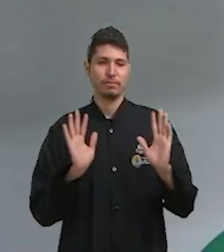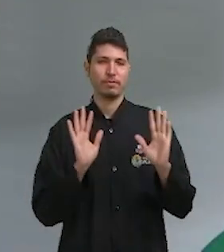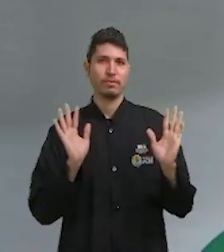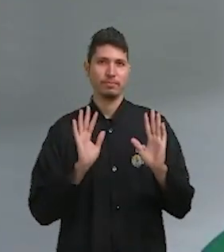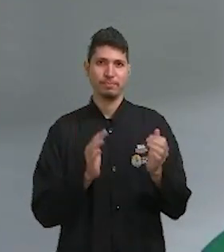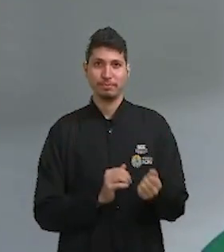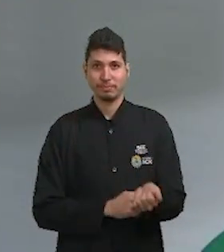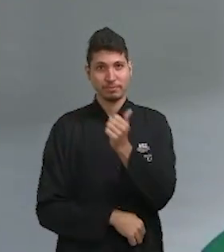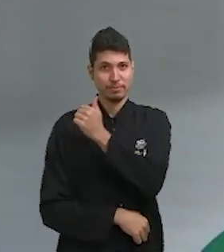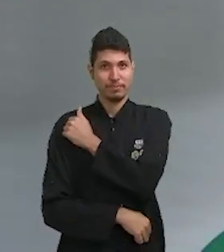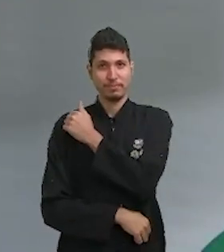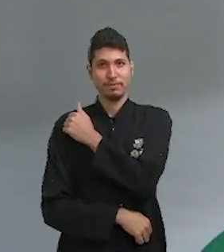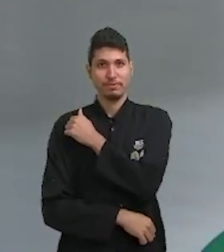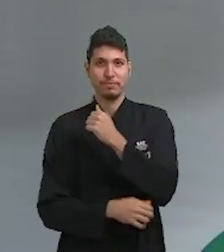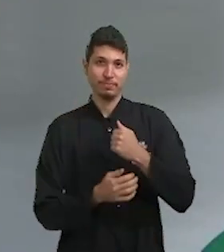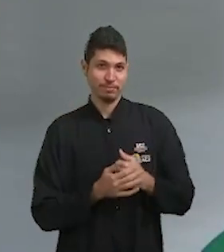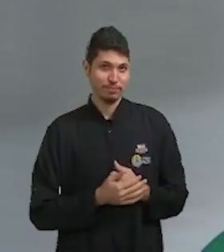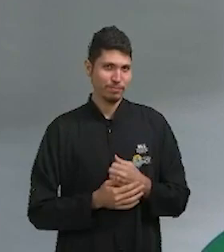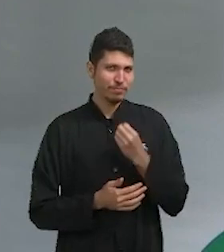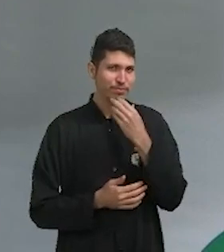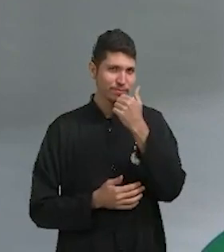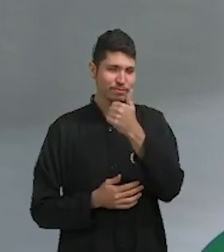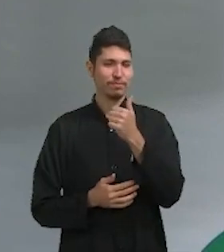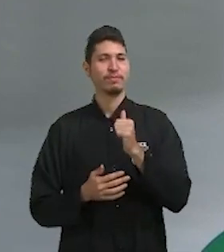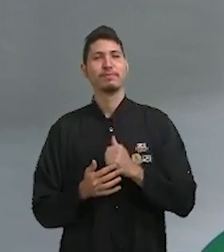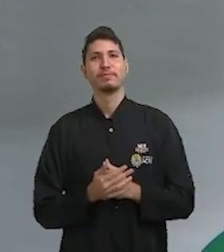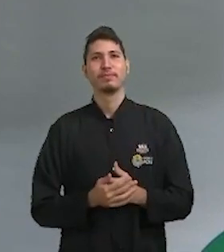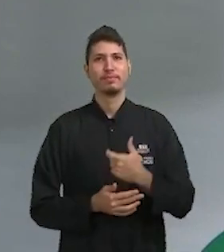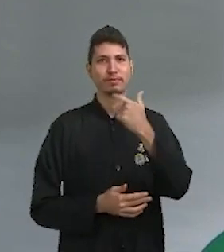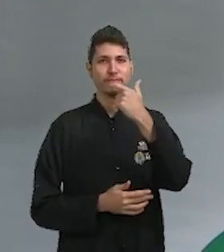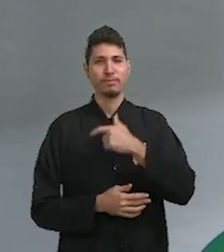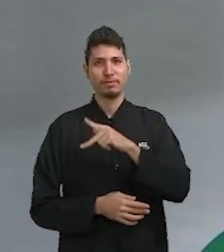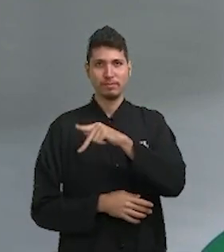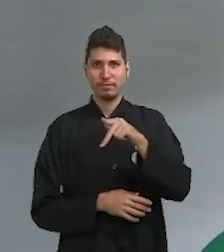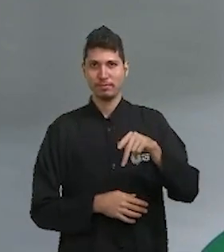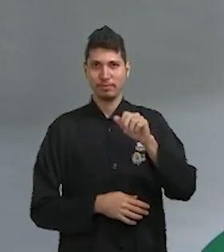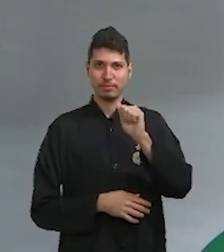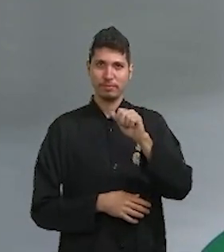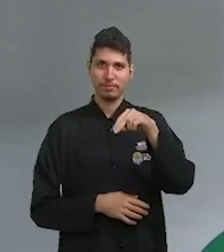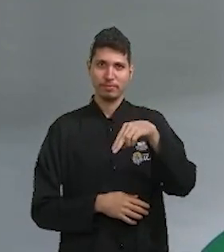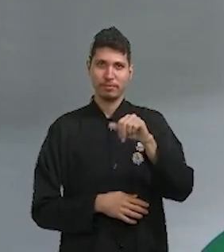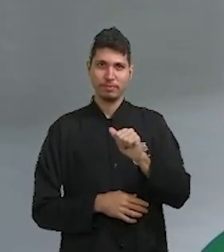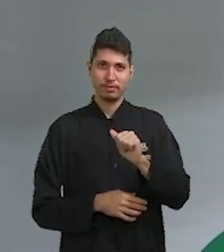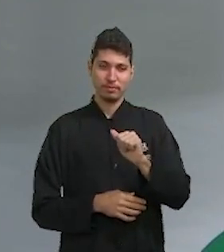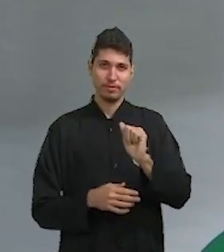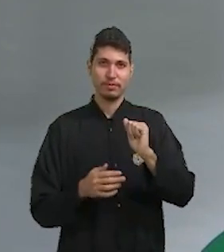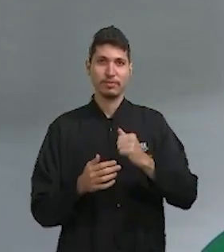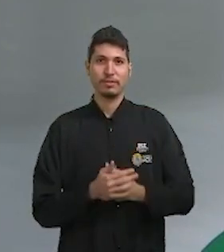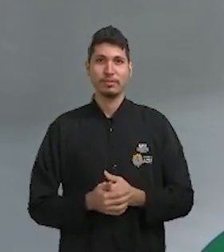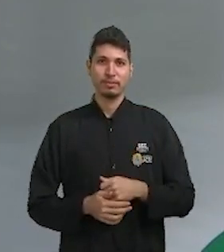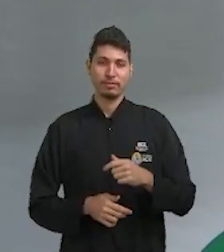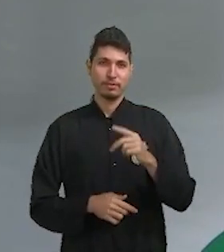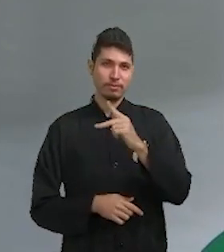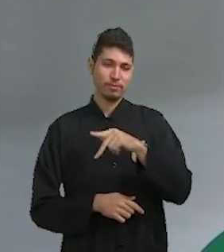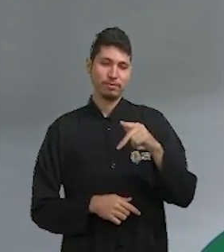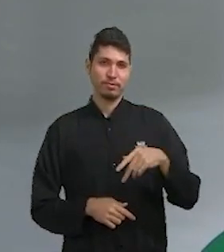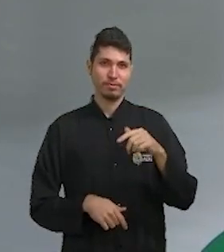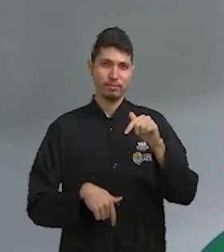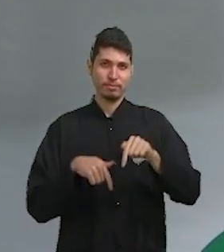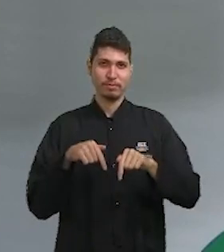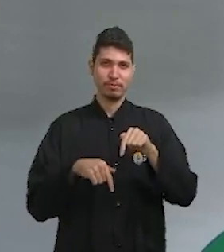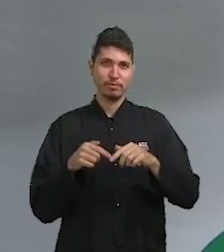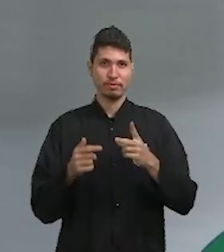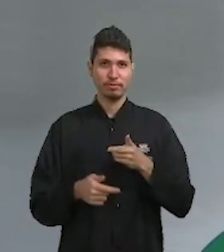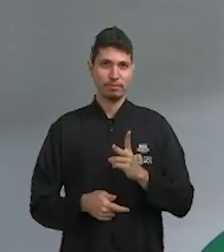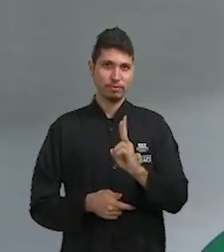Olá, querido estudante, tudo bem com você? Eu sou a professora Ana Caroline, professora de Química, e hoje nós vamos dar continuidade